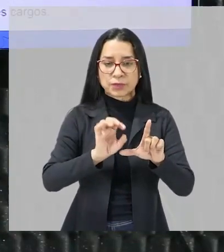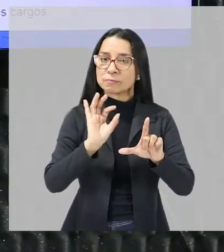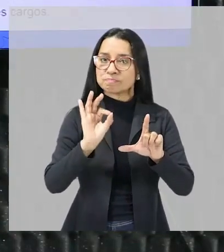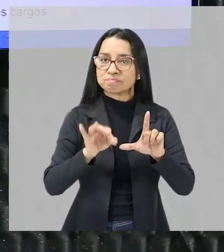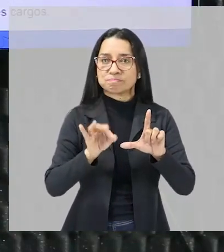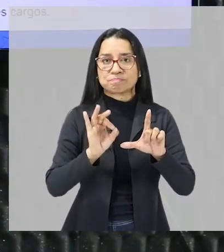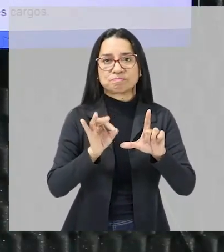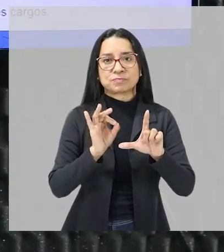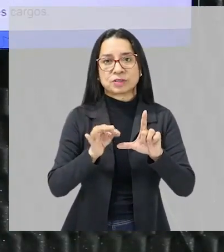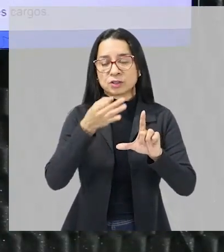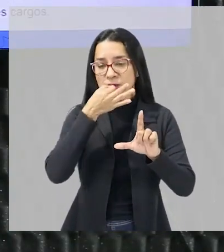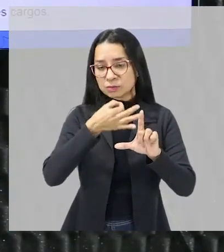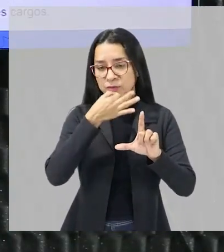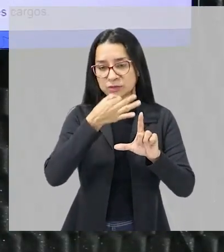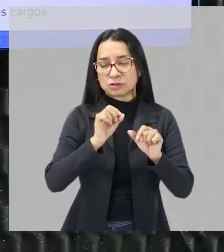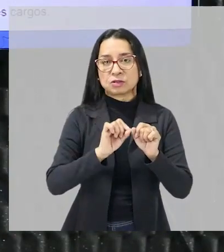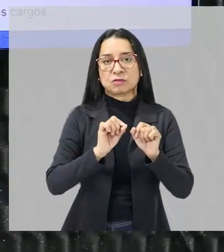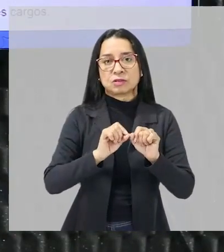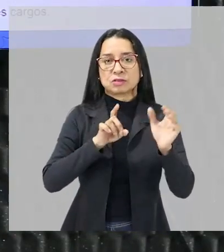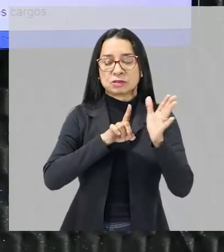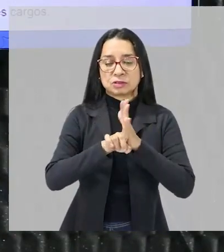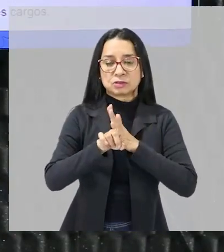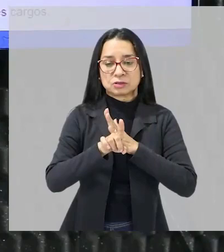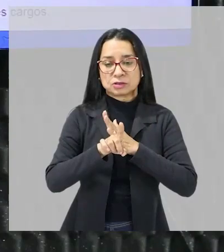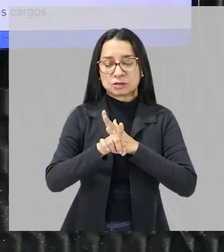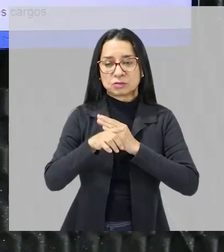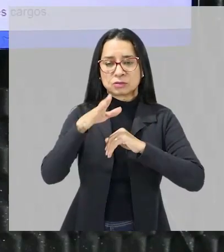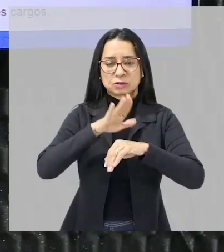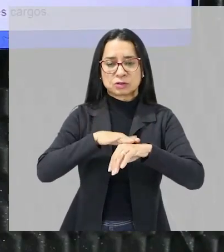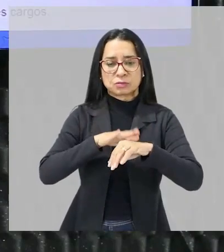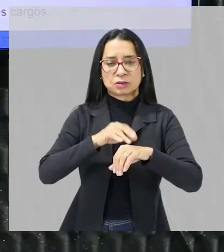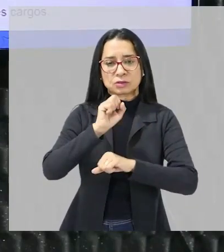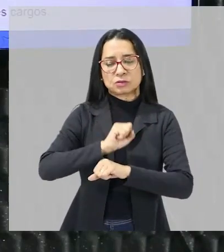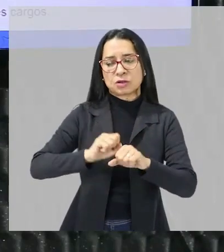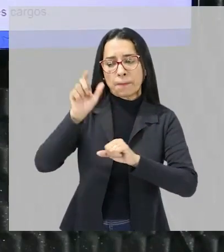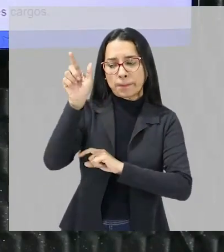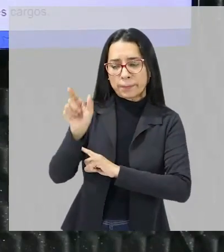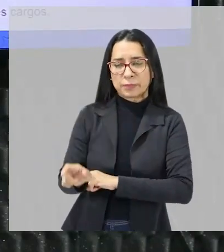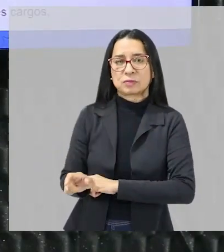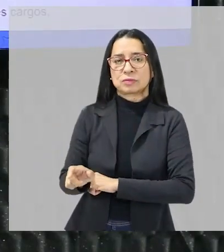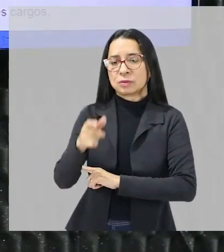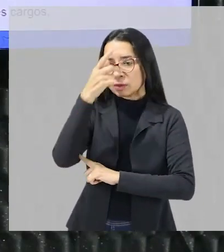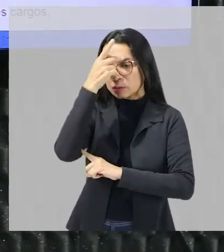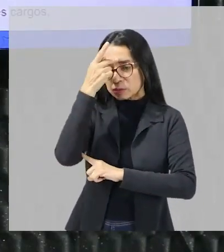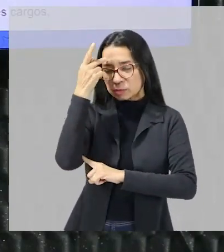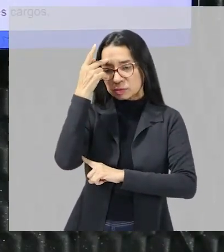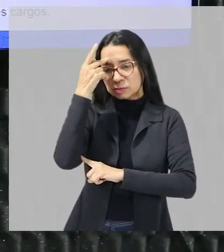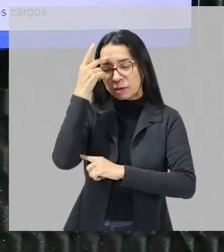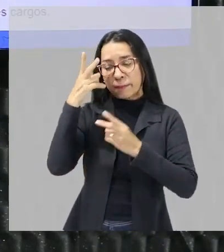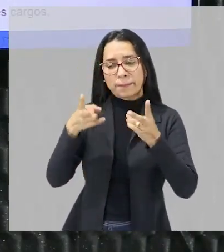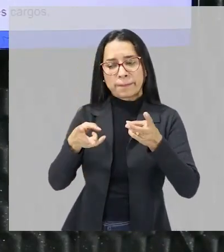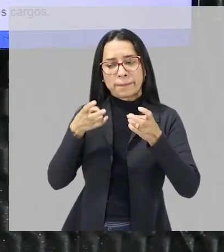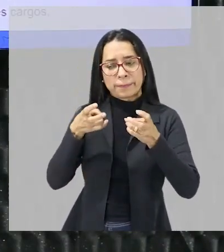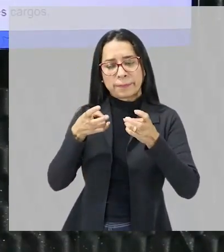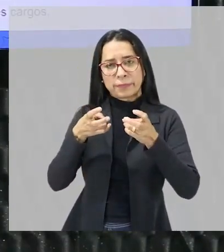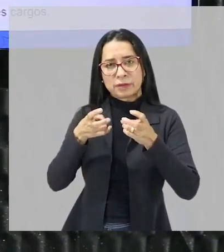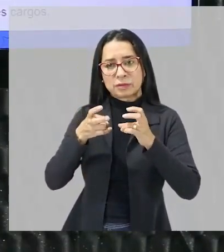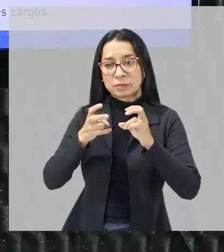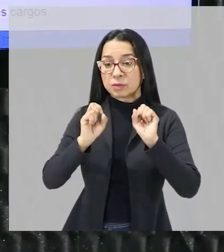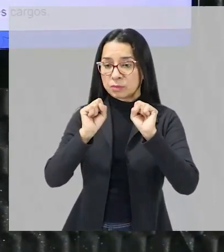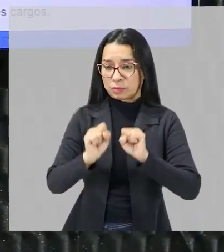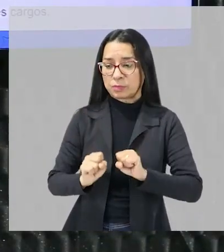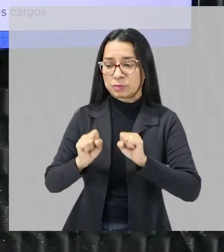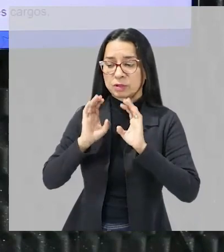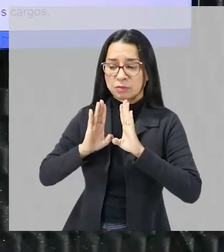a crítica que foi feita na questão, que eu estou chamando de personalismo, da gente perceber o poder muito mais focado na pessoa do que